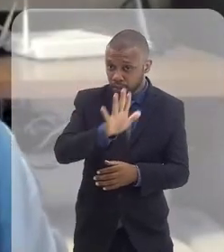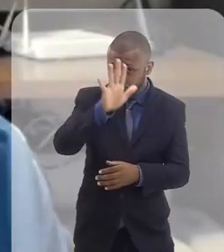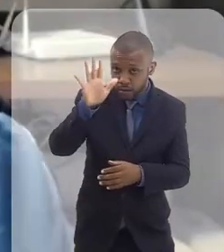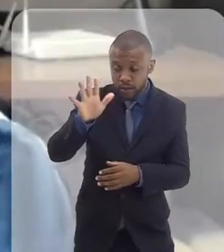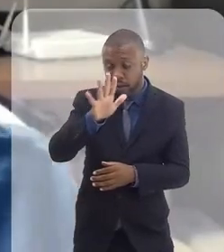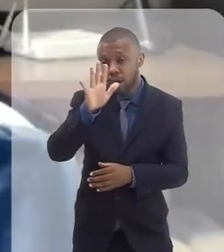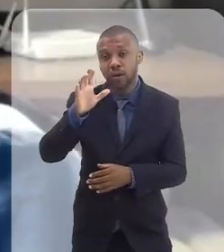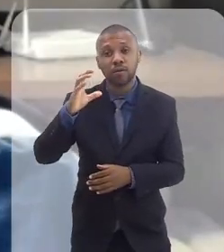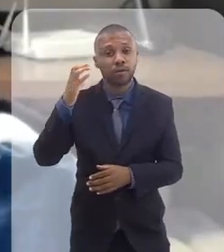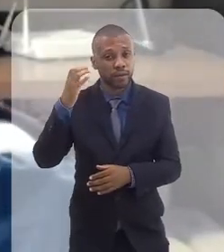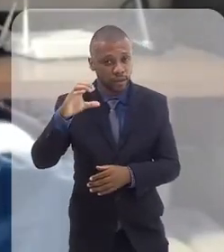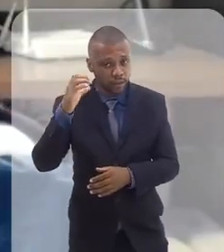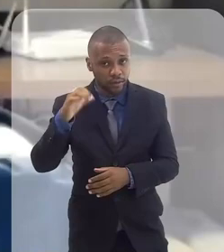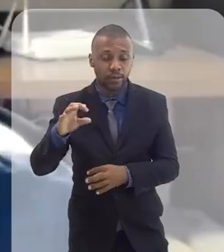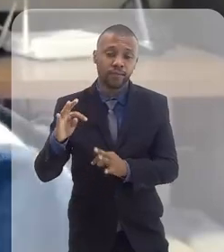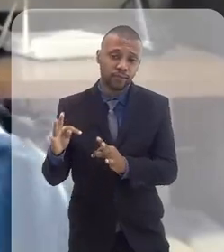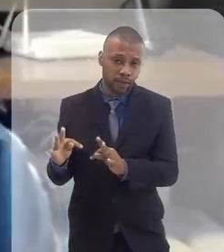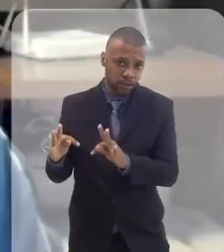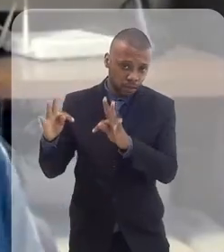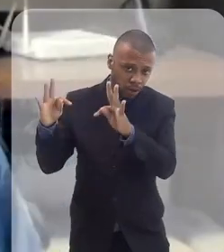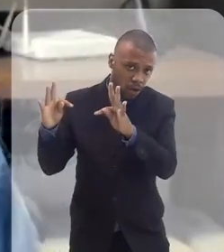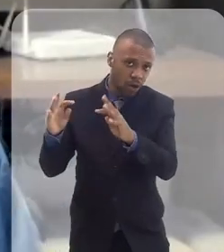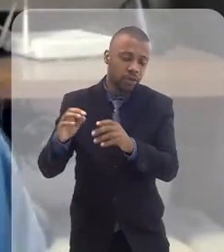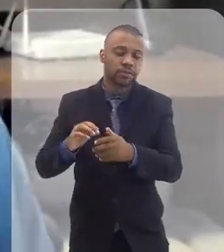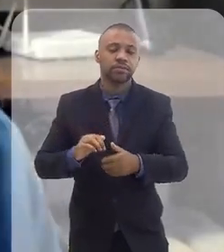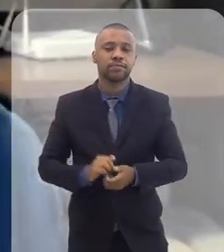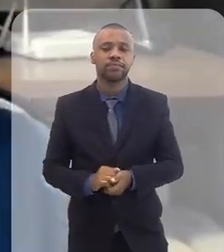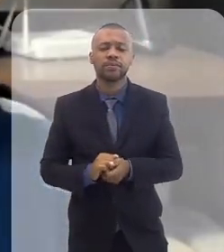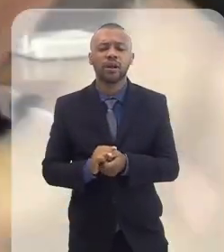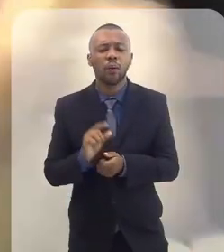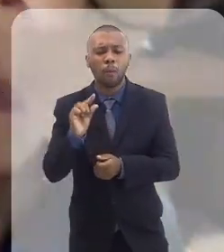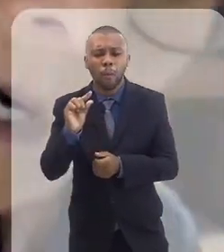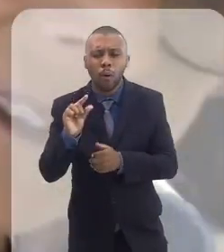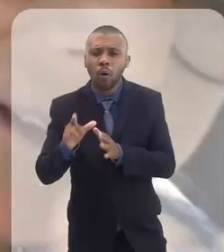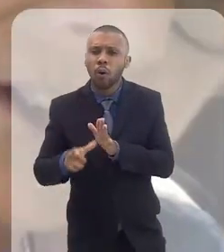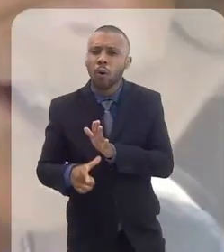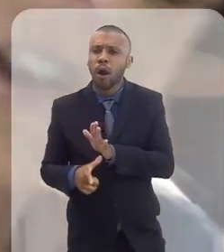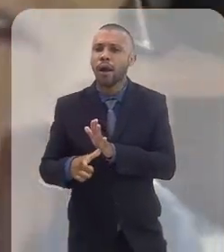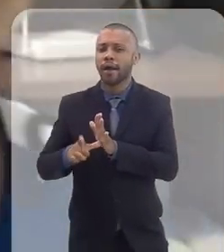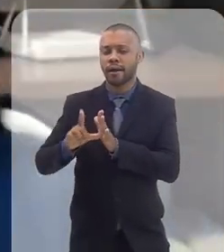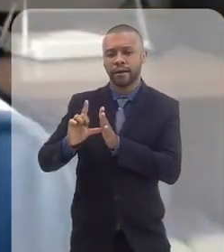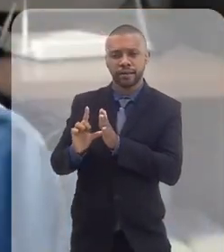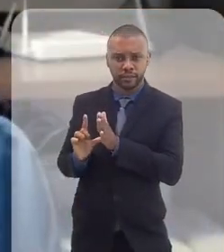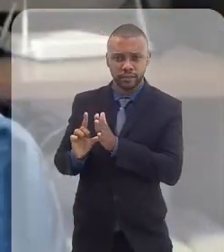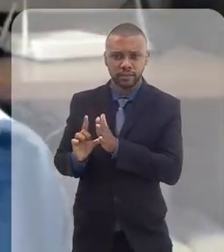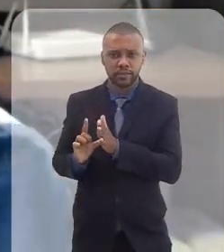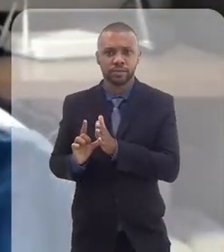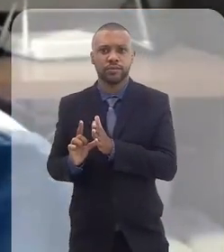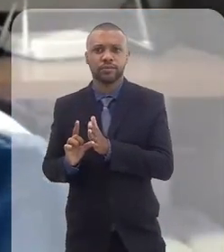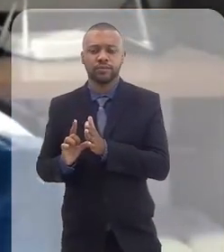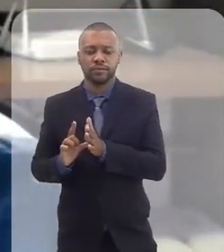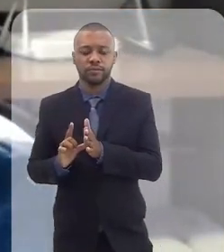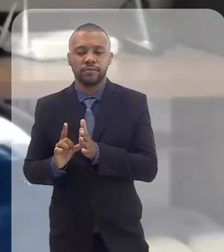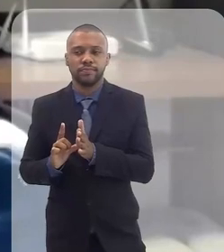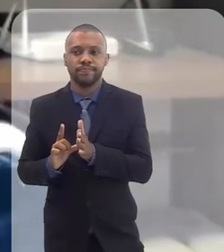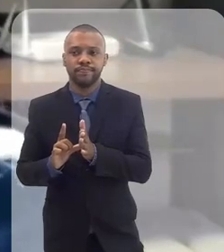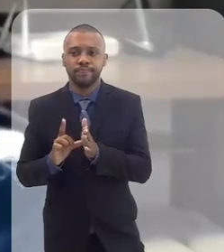Desenvolvimento Científico e Tecnológico. Um pouco antes